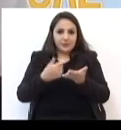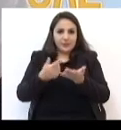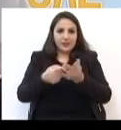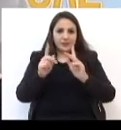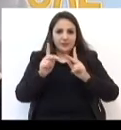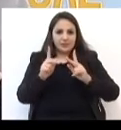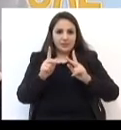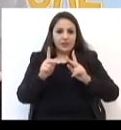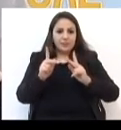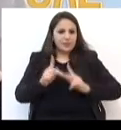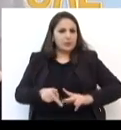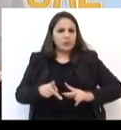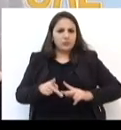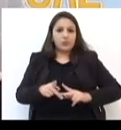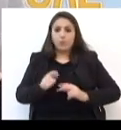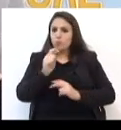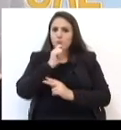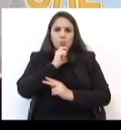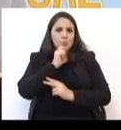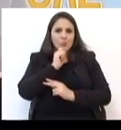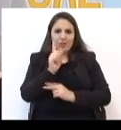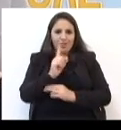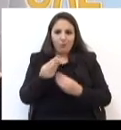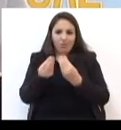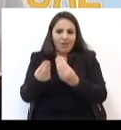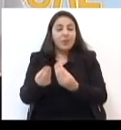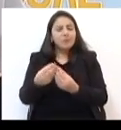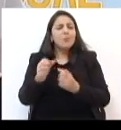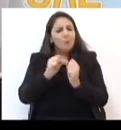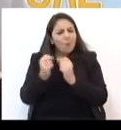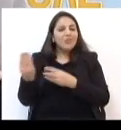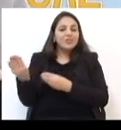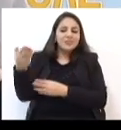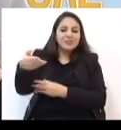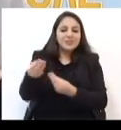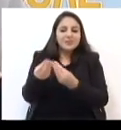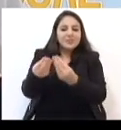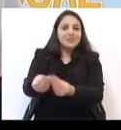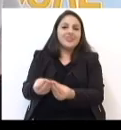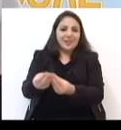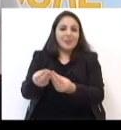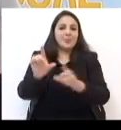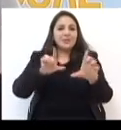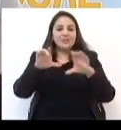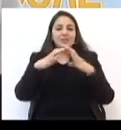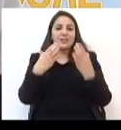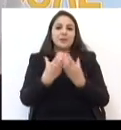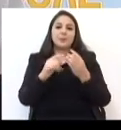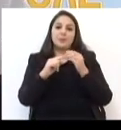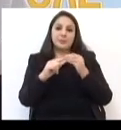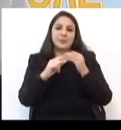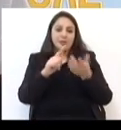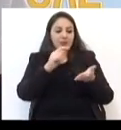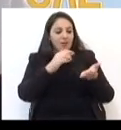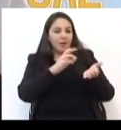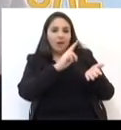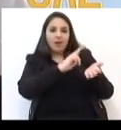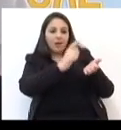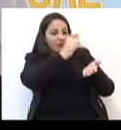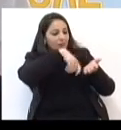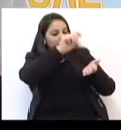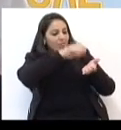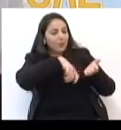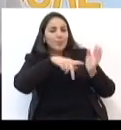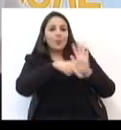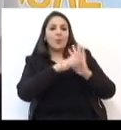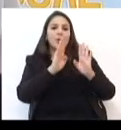e aqueles que não deixaram os seus livros estão convidados a comparecer à TV Câmara e deixarem os seus livros, de preferência com a dedicatória,